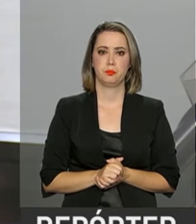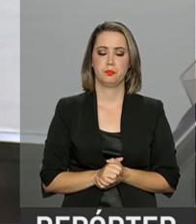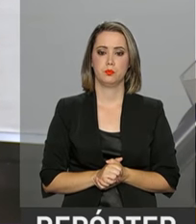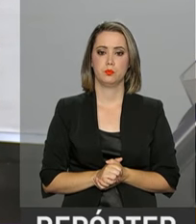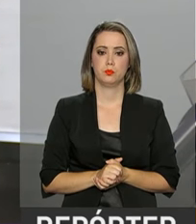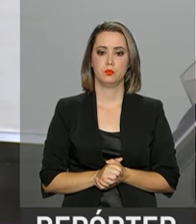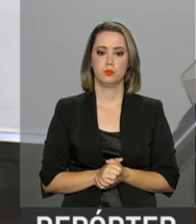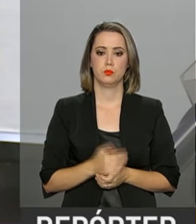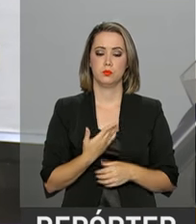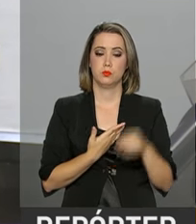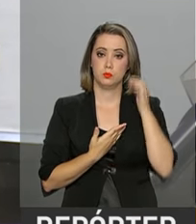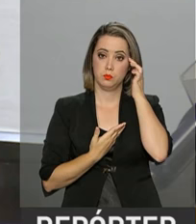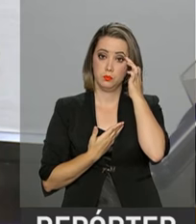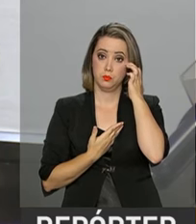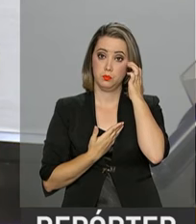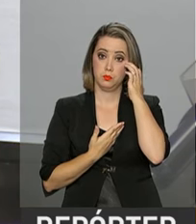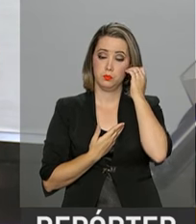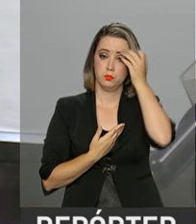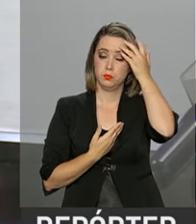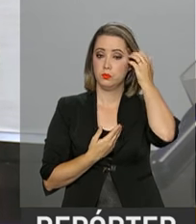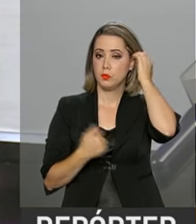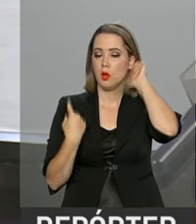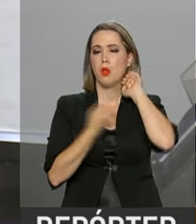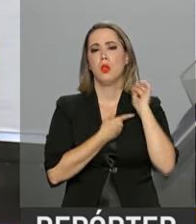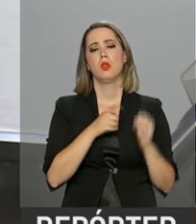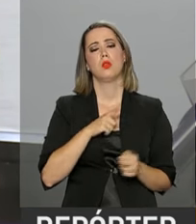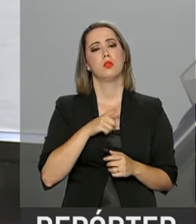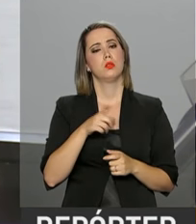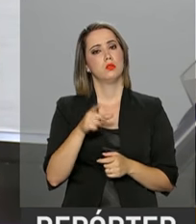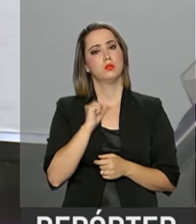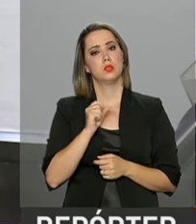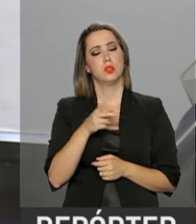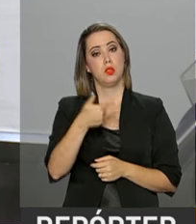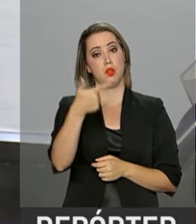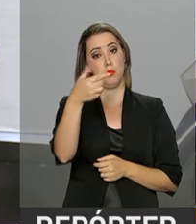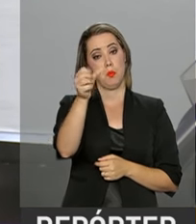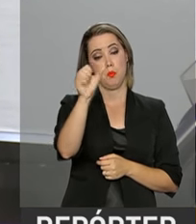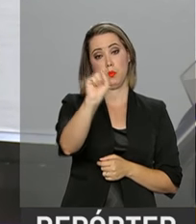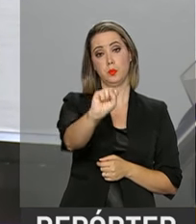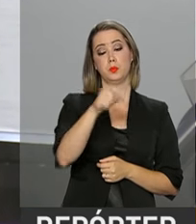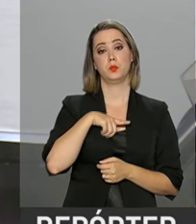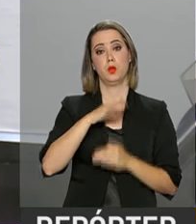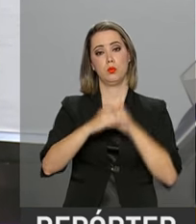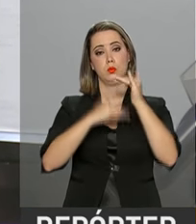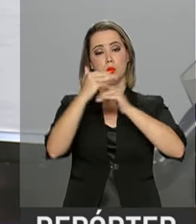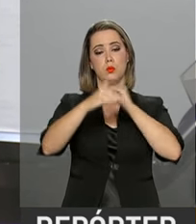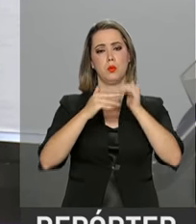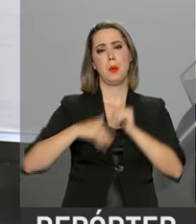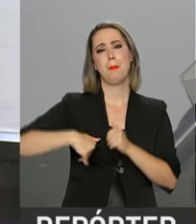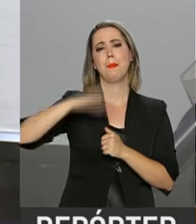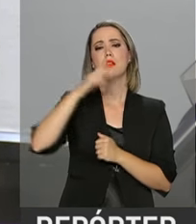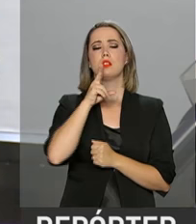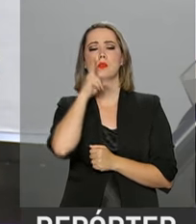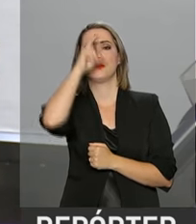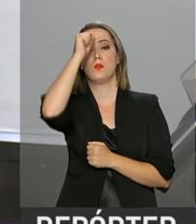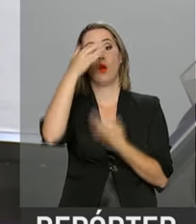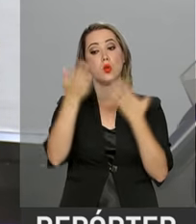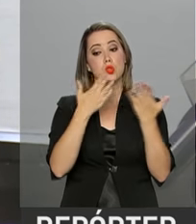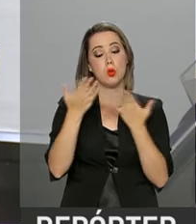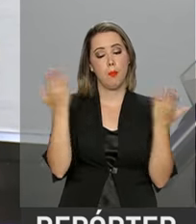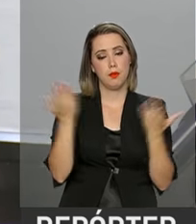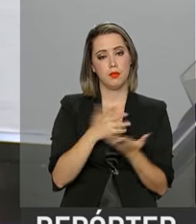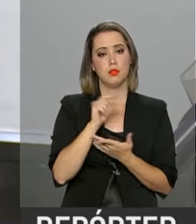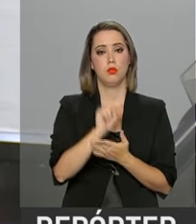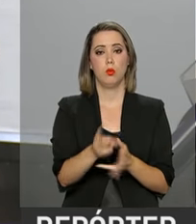em 2018, portanto, um crescimento mais forte do que o